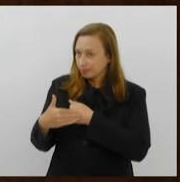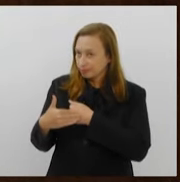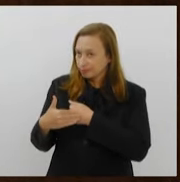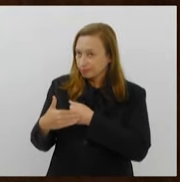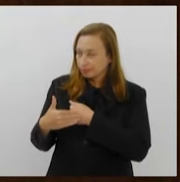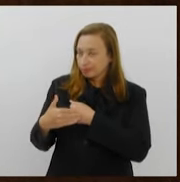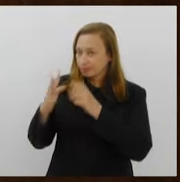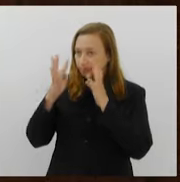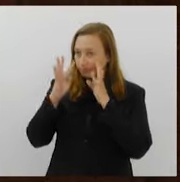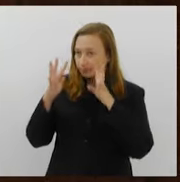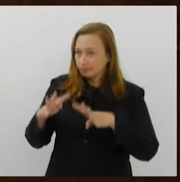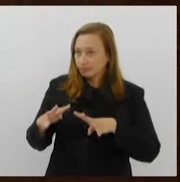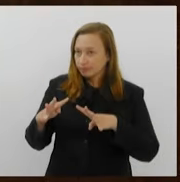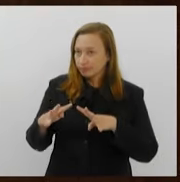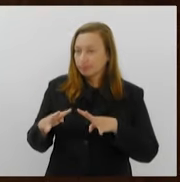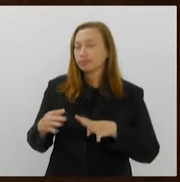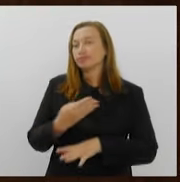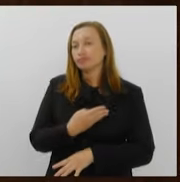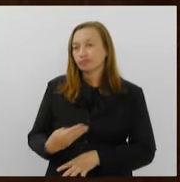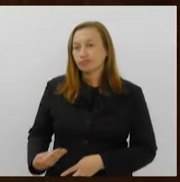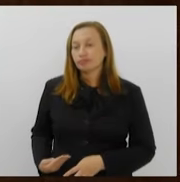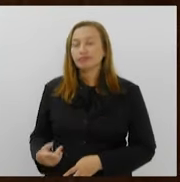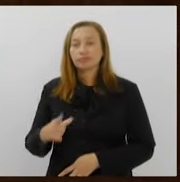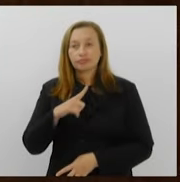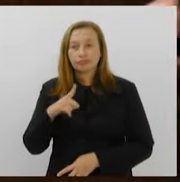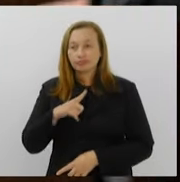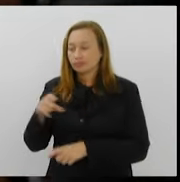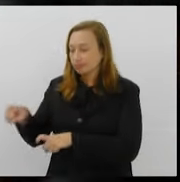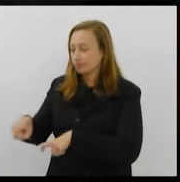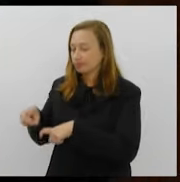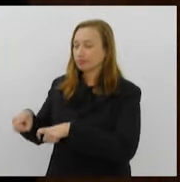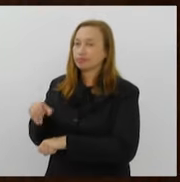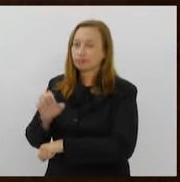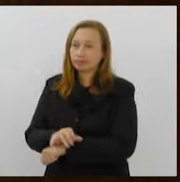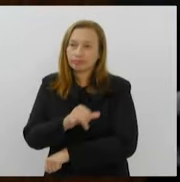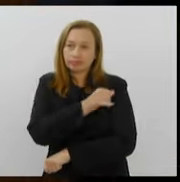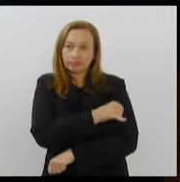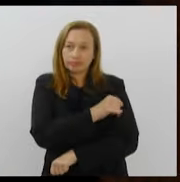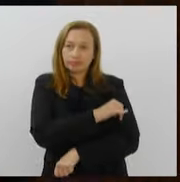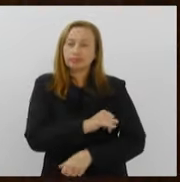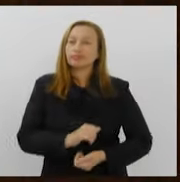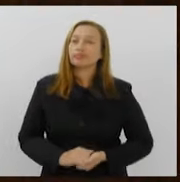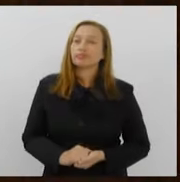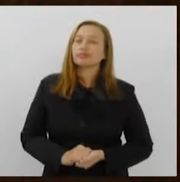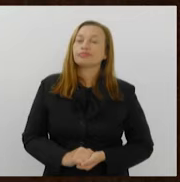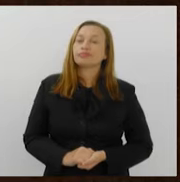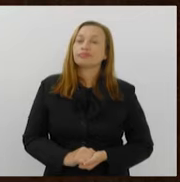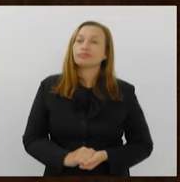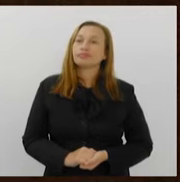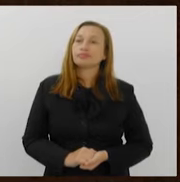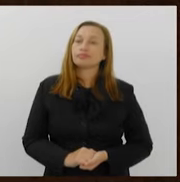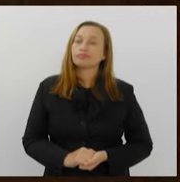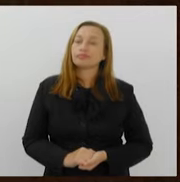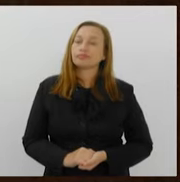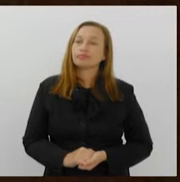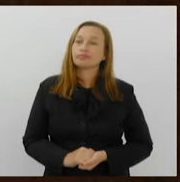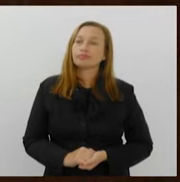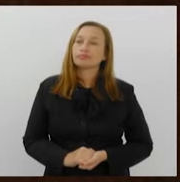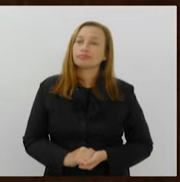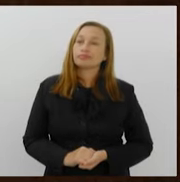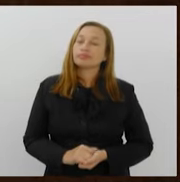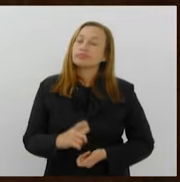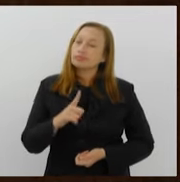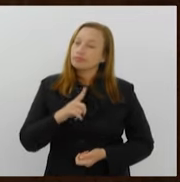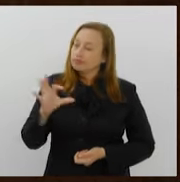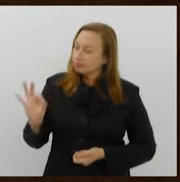e da atenção que o nosso governador tem com o interior do Estado do Rio de Janeiro. Nós temos certeza